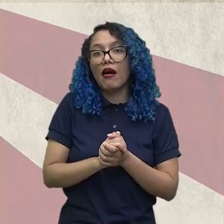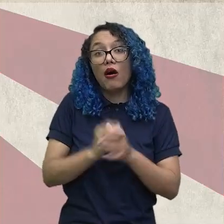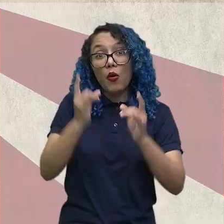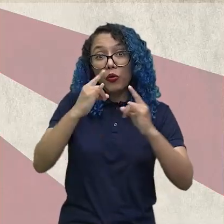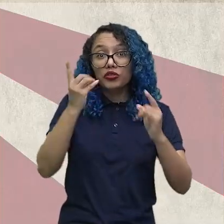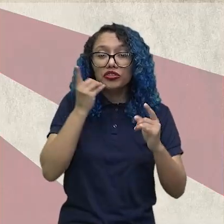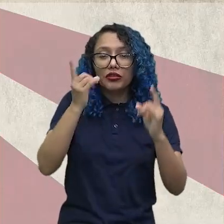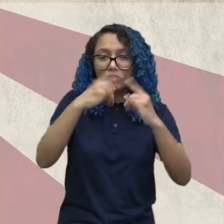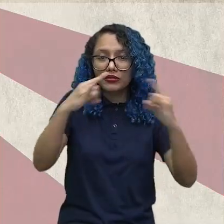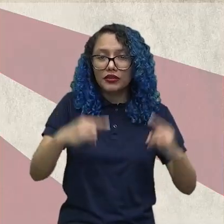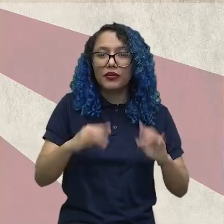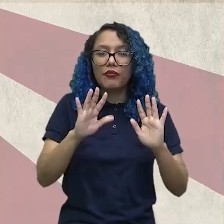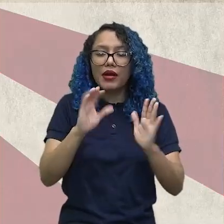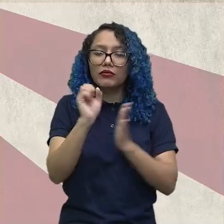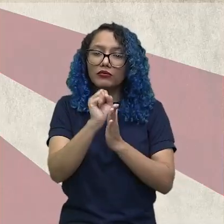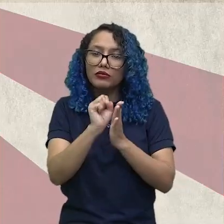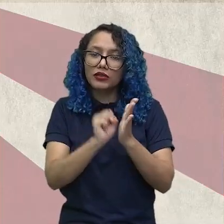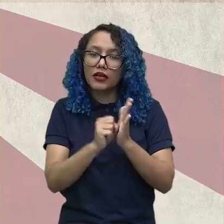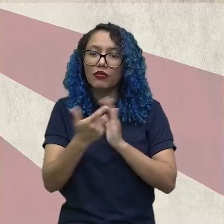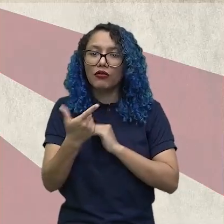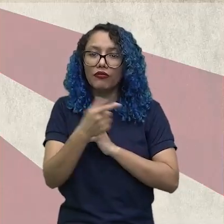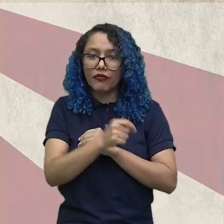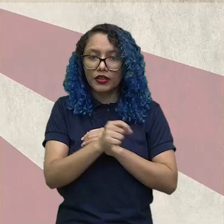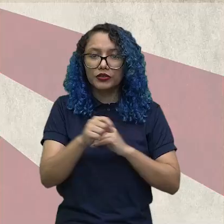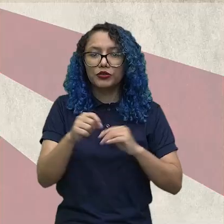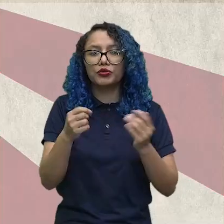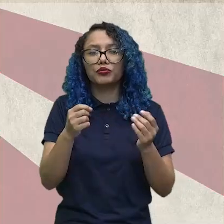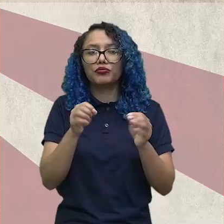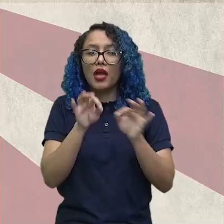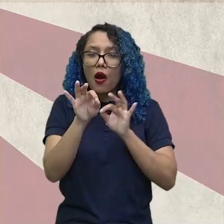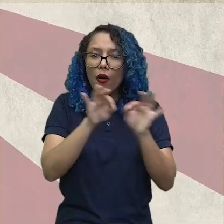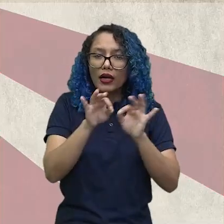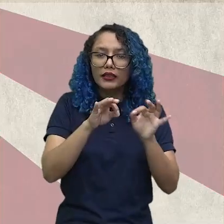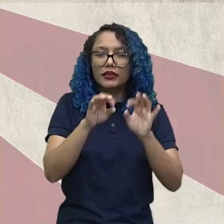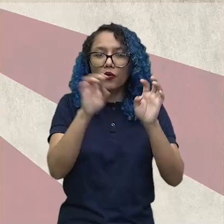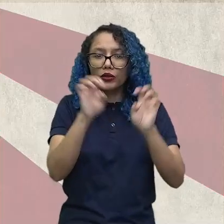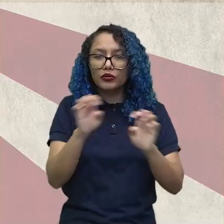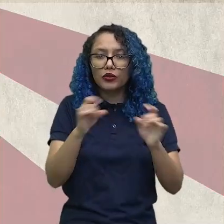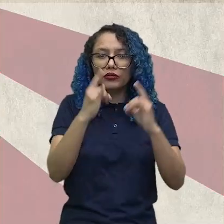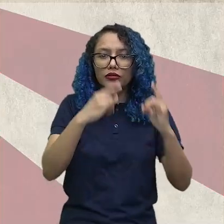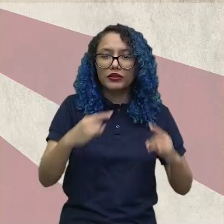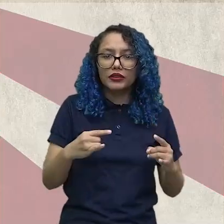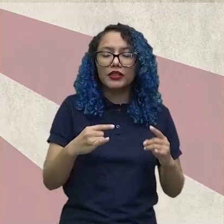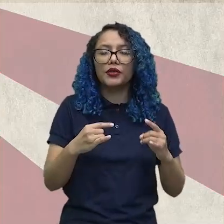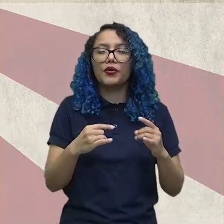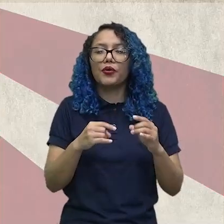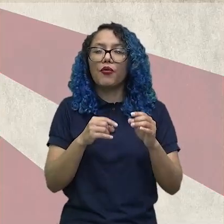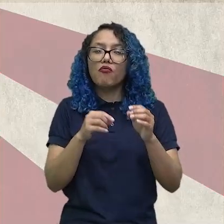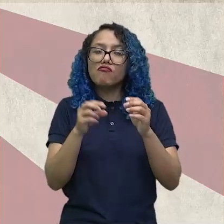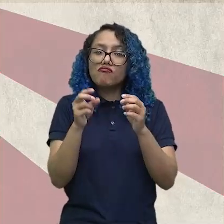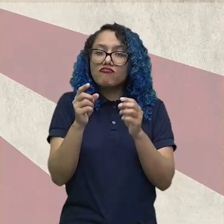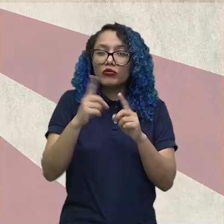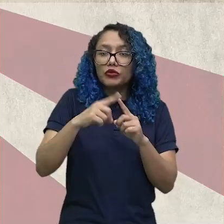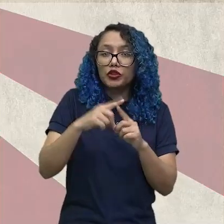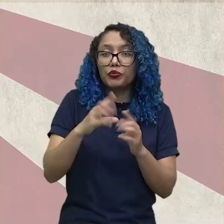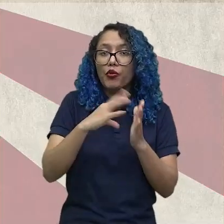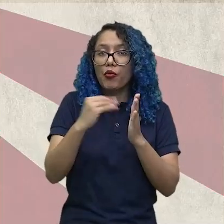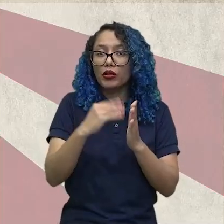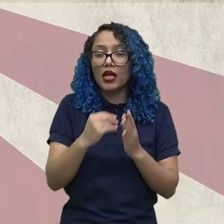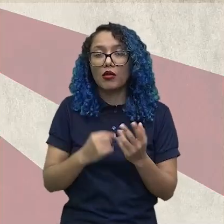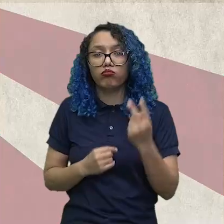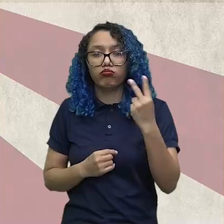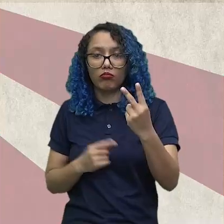XX, a arquitetura do circo ela se estrutura em torno de 12 modelos. Por conta dessa questão dos cuidados